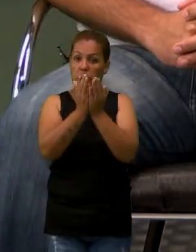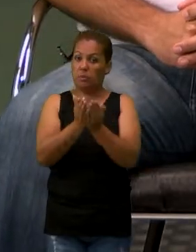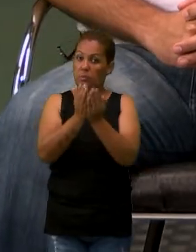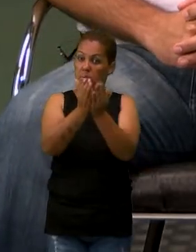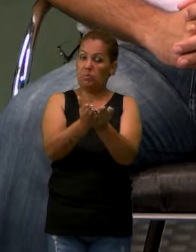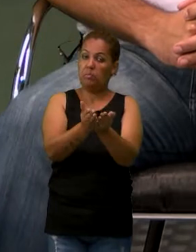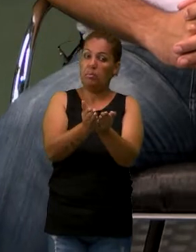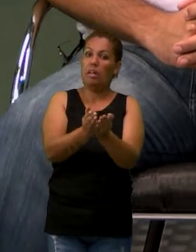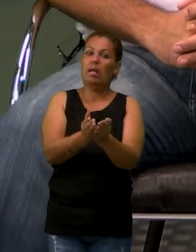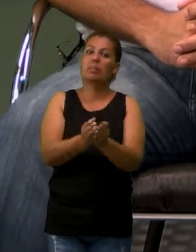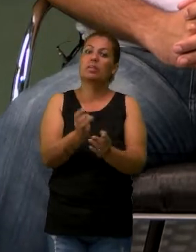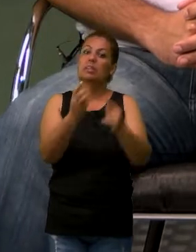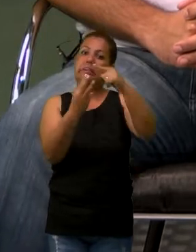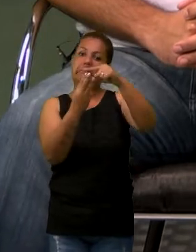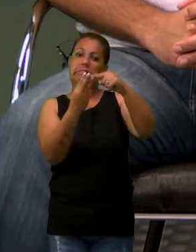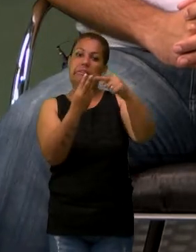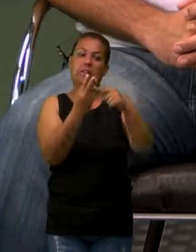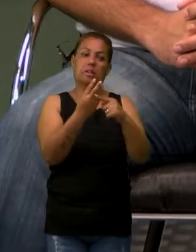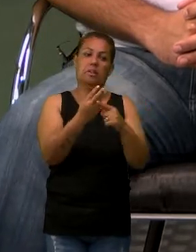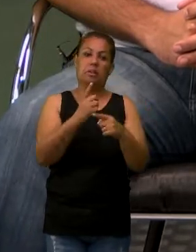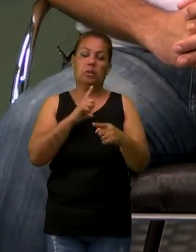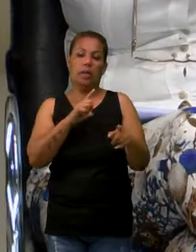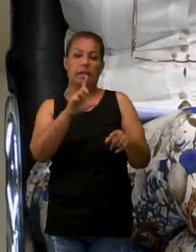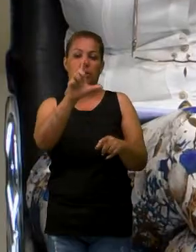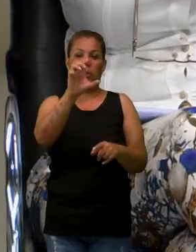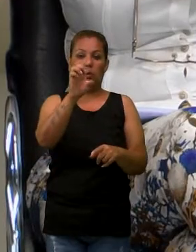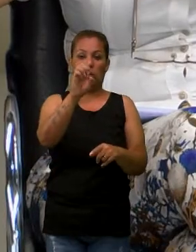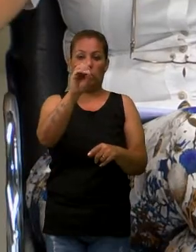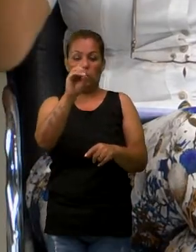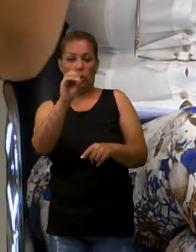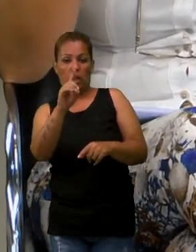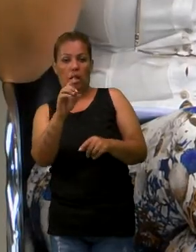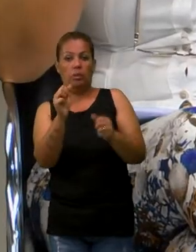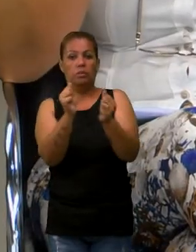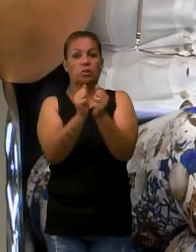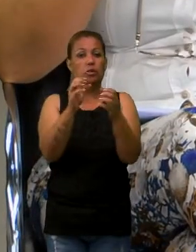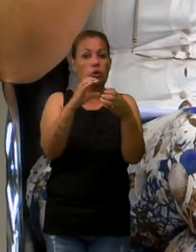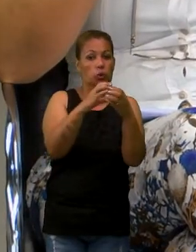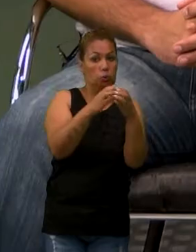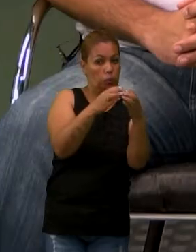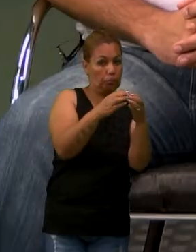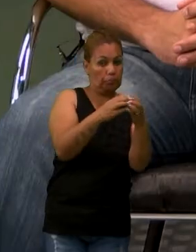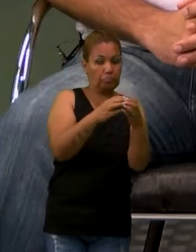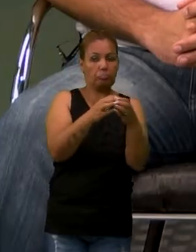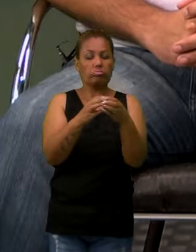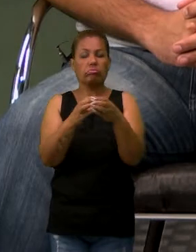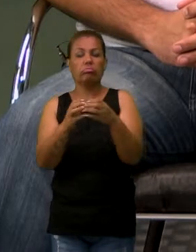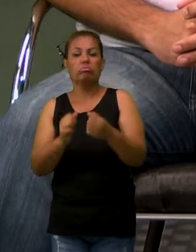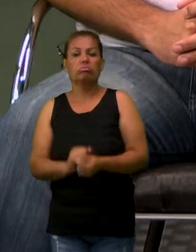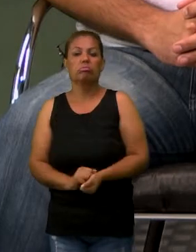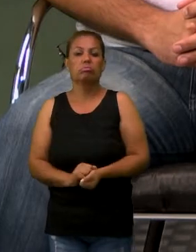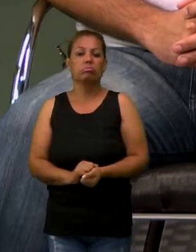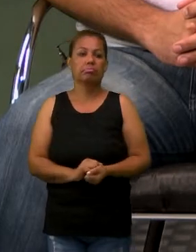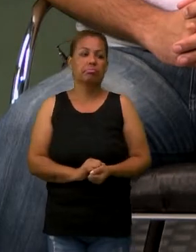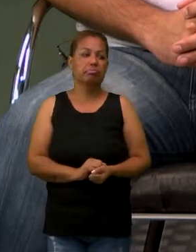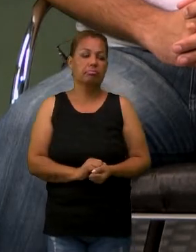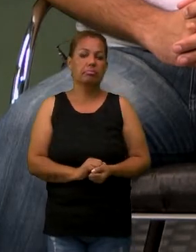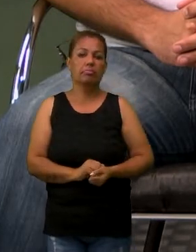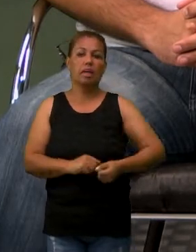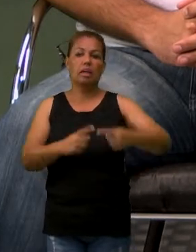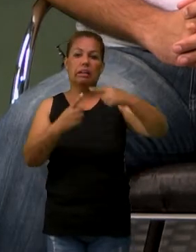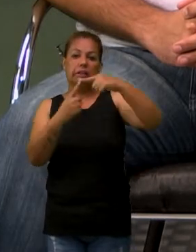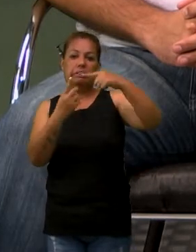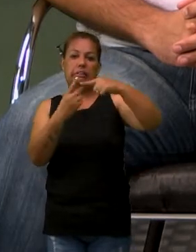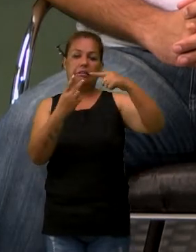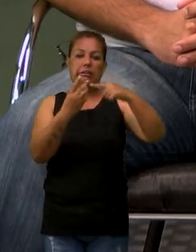elege as 13 pessoas não façam o léo faz parte da equipe faz parte da equipe o hoodie existem três